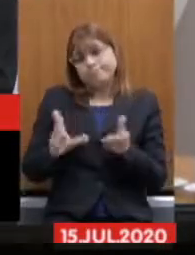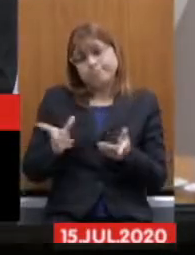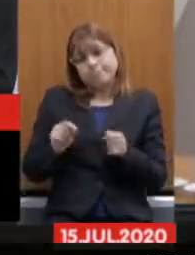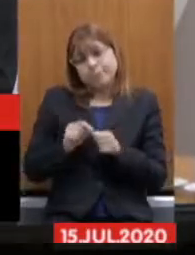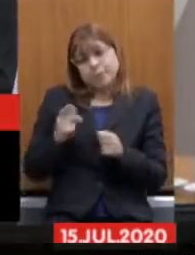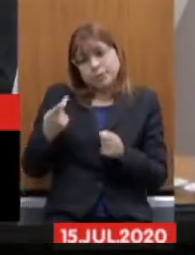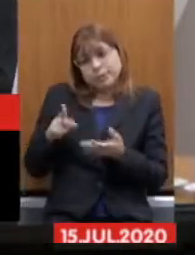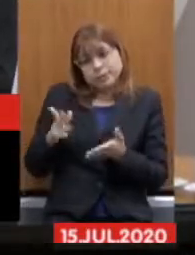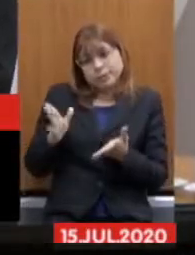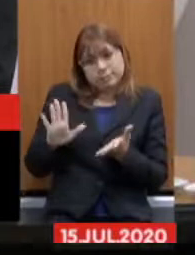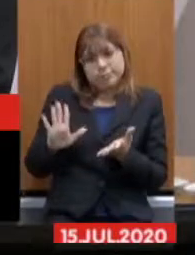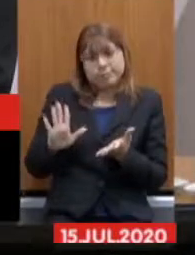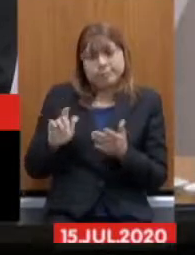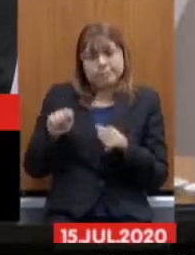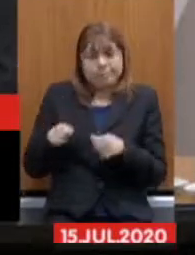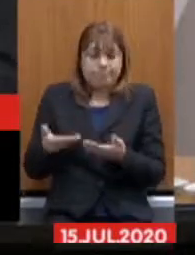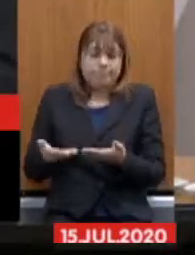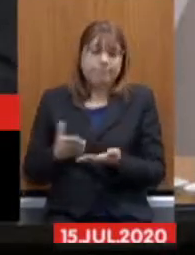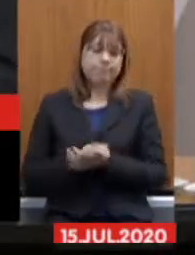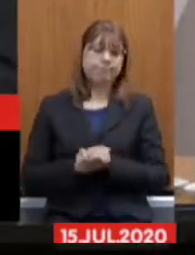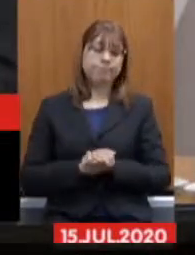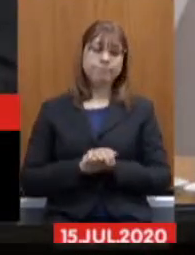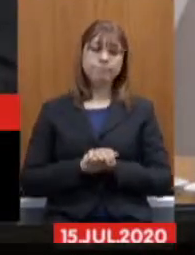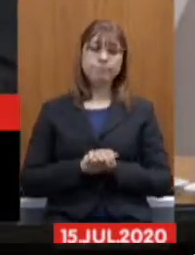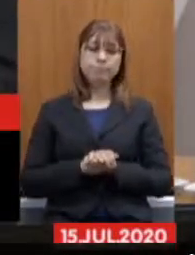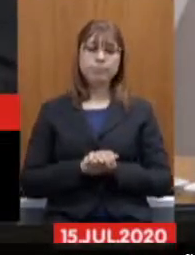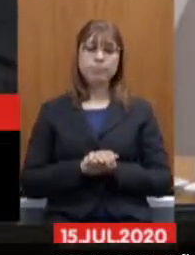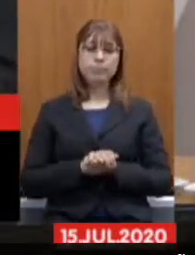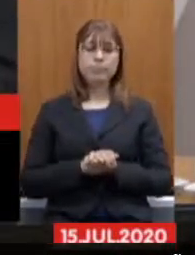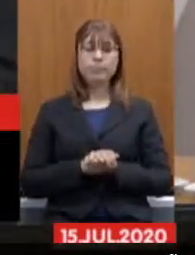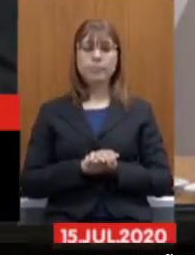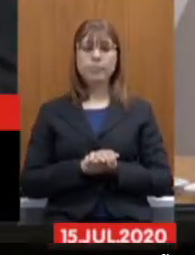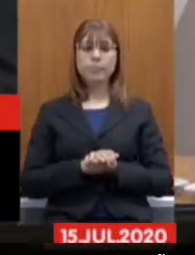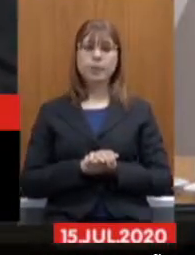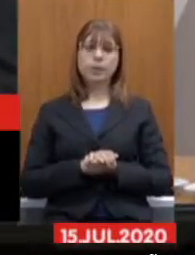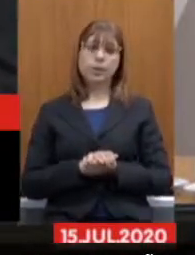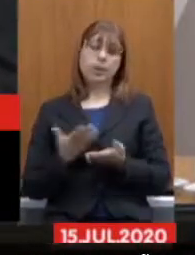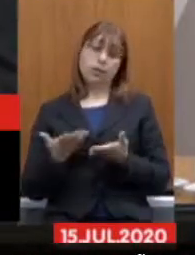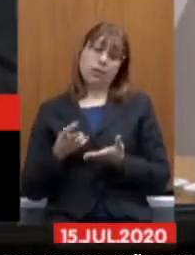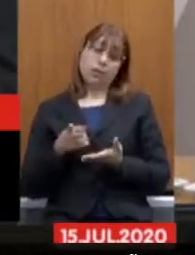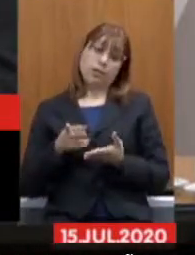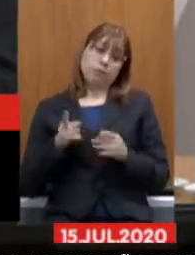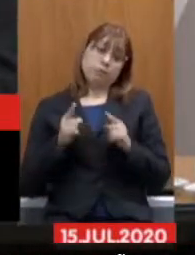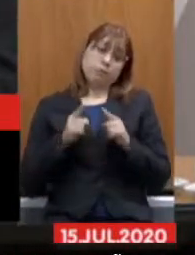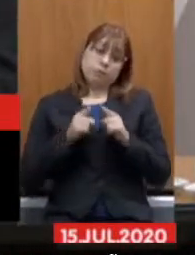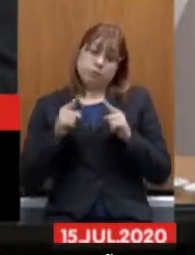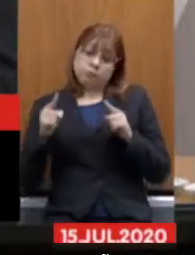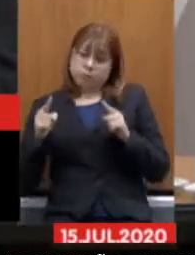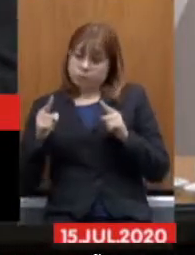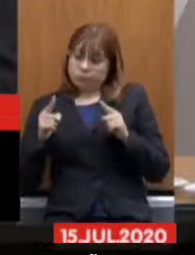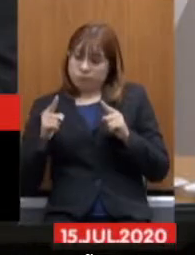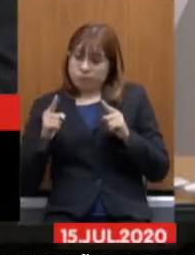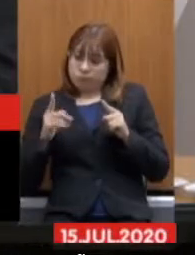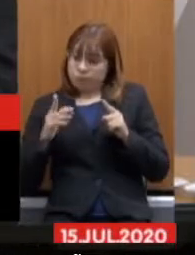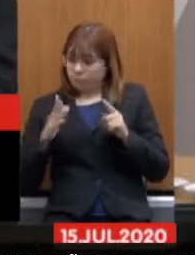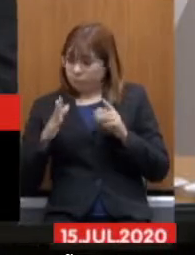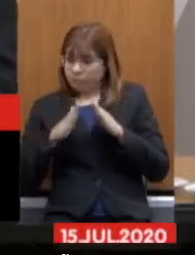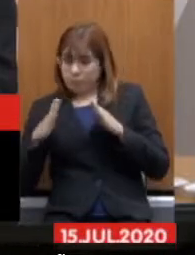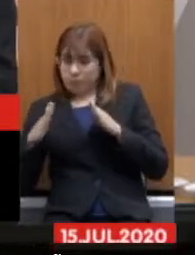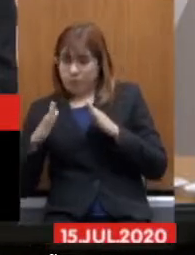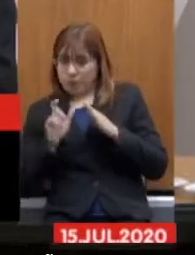parte e apesar dessa dessa dessa prorrogação a gente entende que